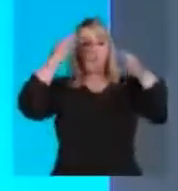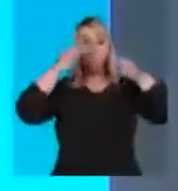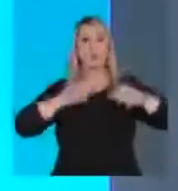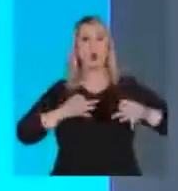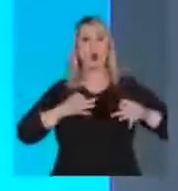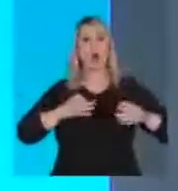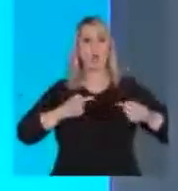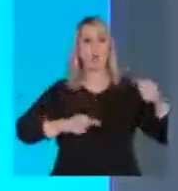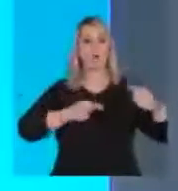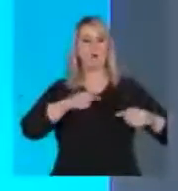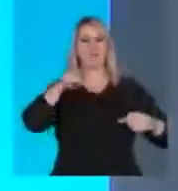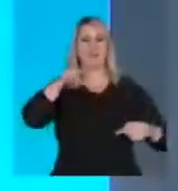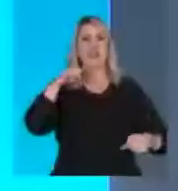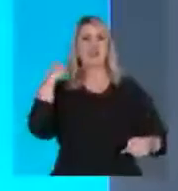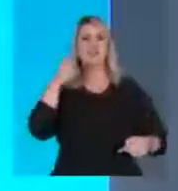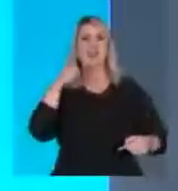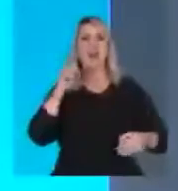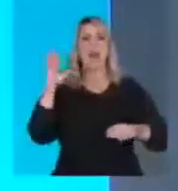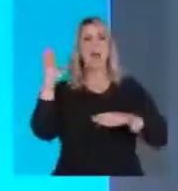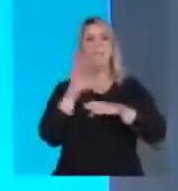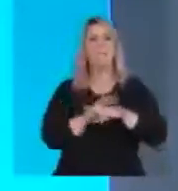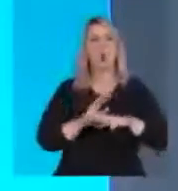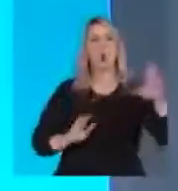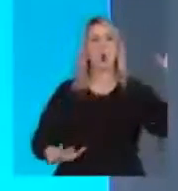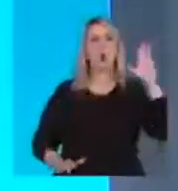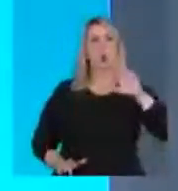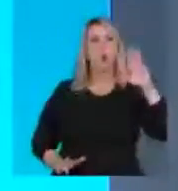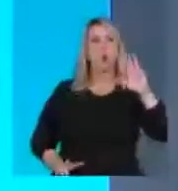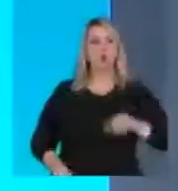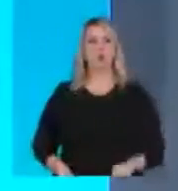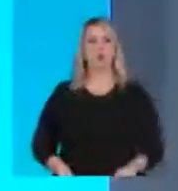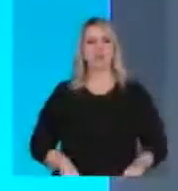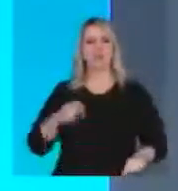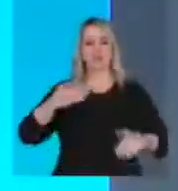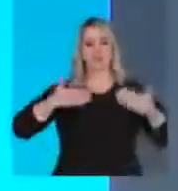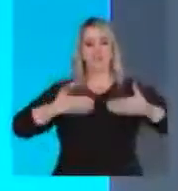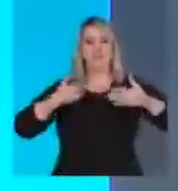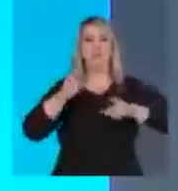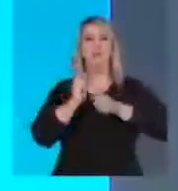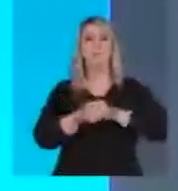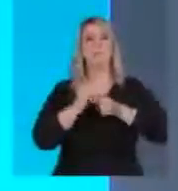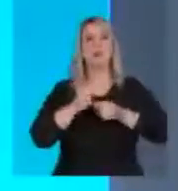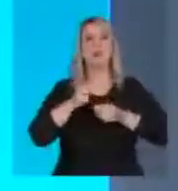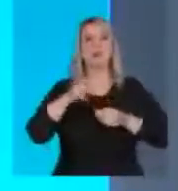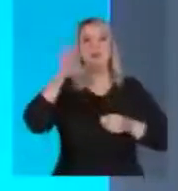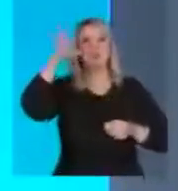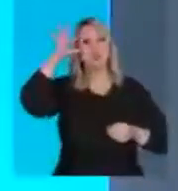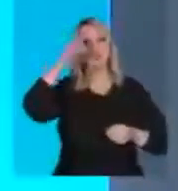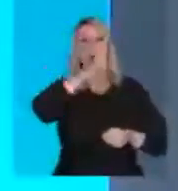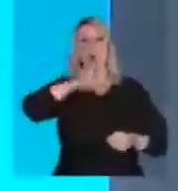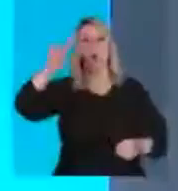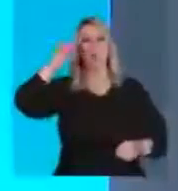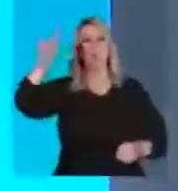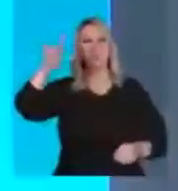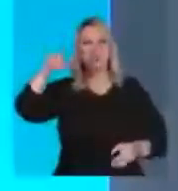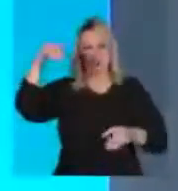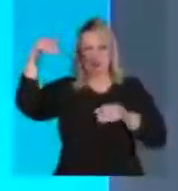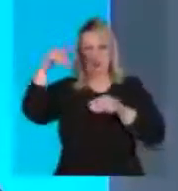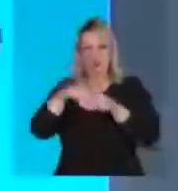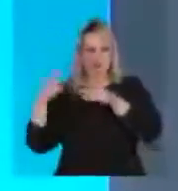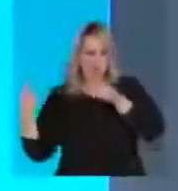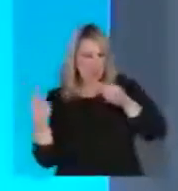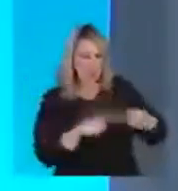só foi senador com o apoio de lula o senhor foi ministro da pesca de dilma até o último dia e voltou contra